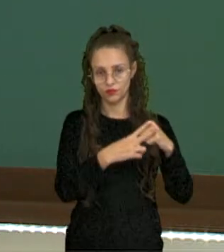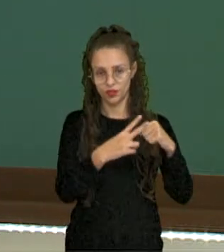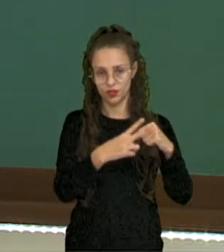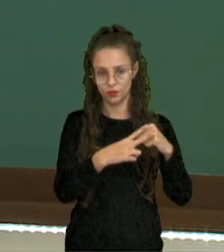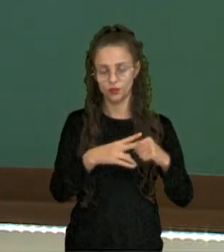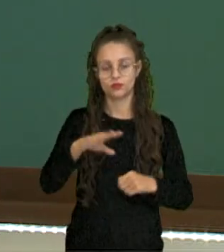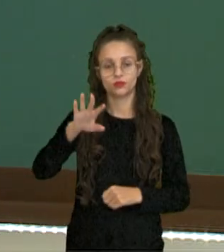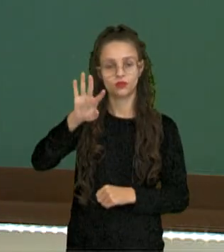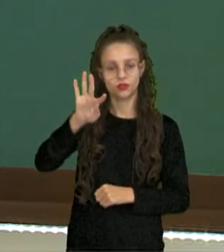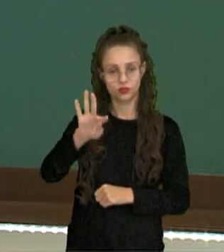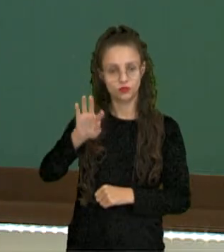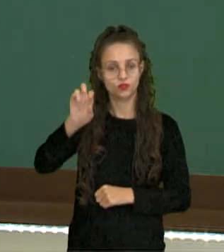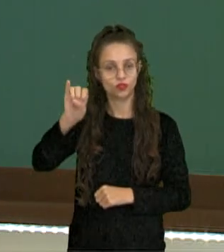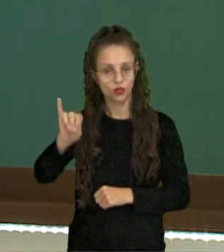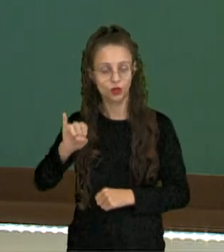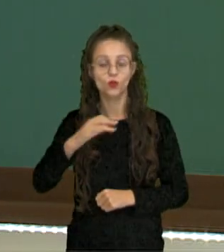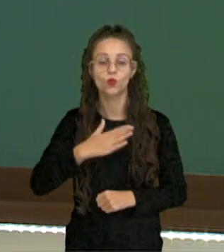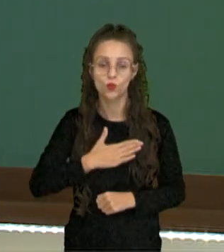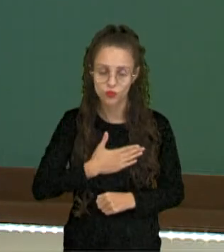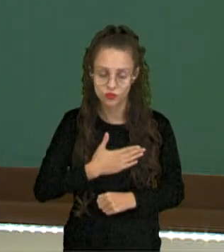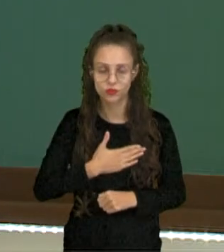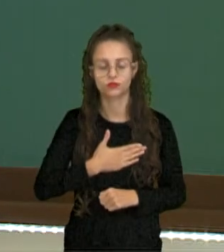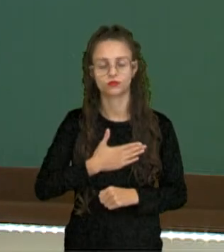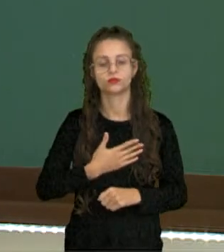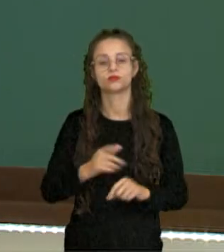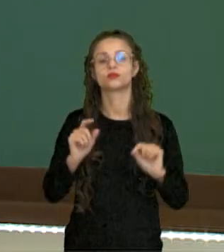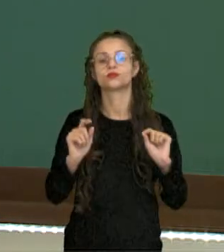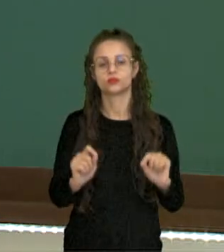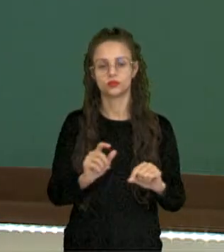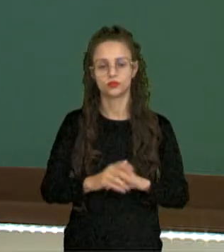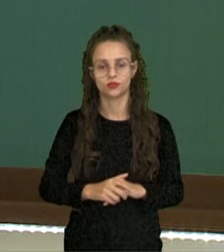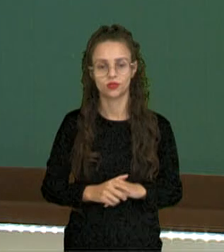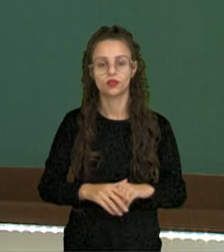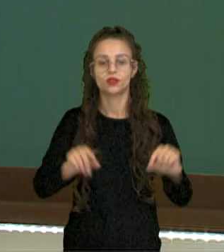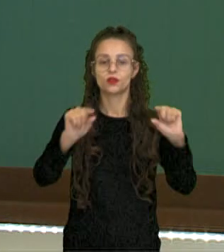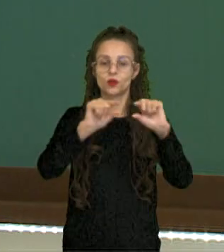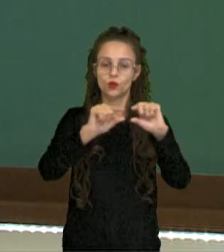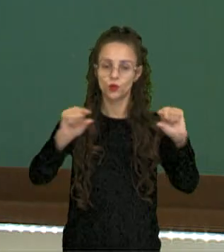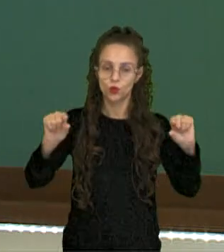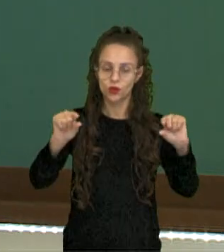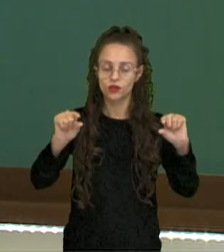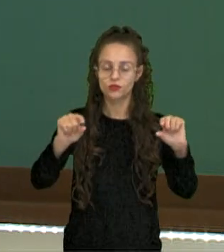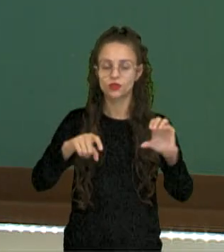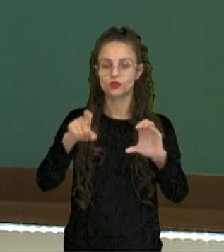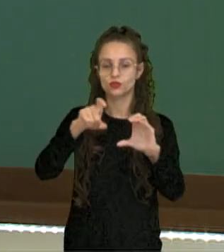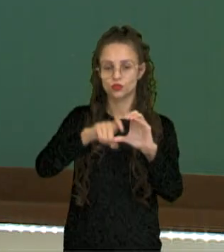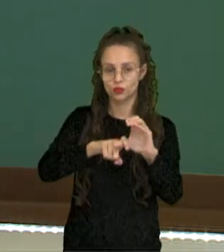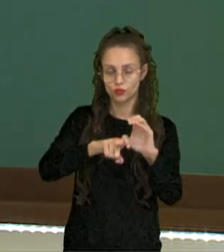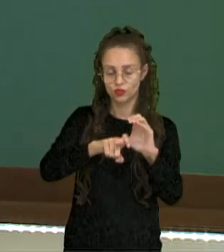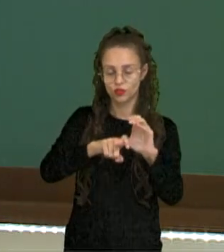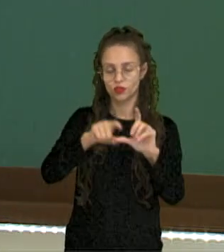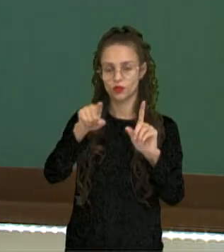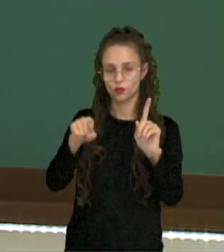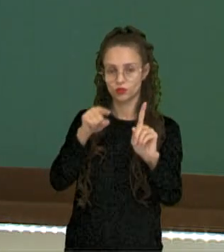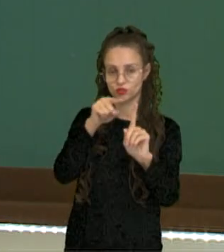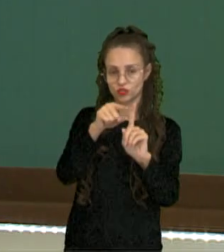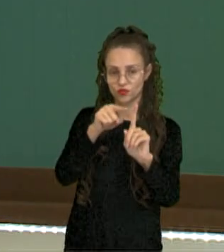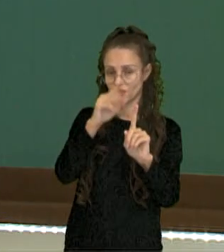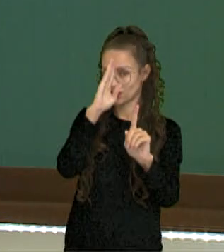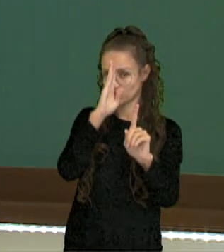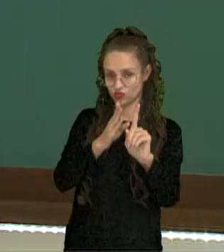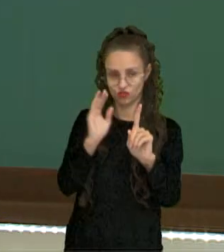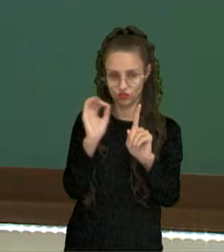transitivo indireto, gostariam. E o quê? A oração subordinada objetiva indireta.